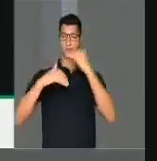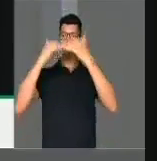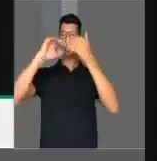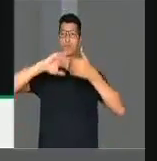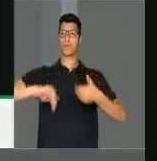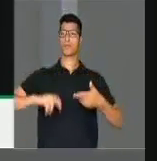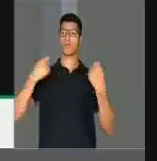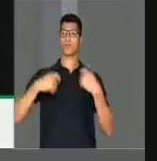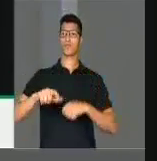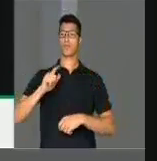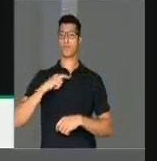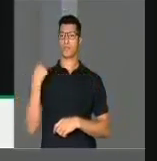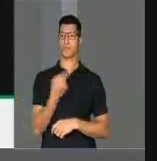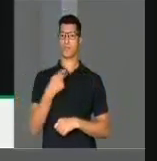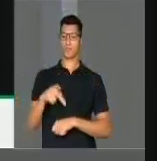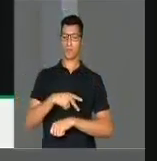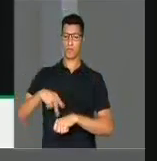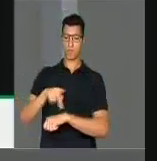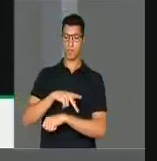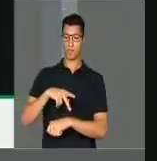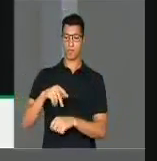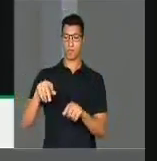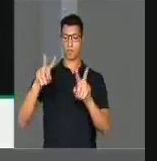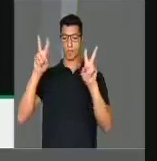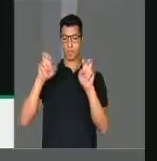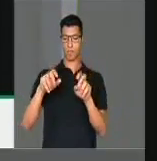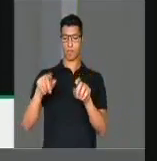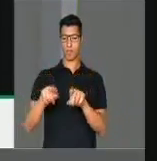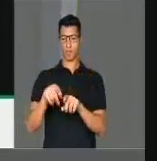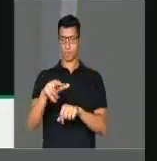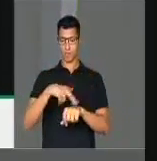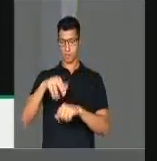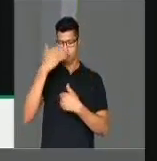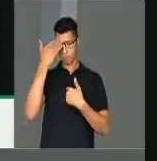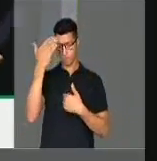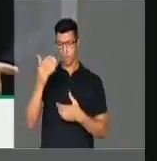desigualdade que persistem no nosso país nas questões intrarregionais. Muito obrigado.